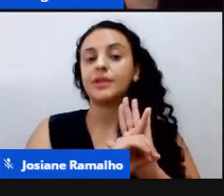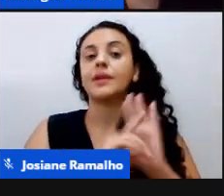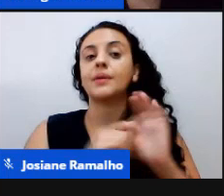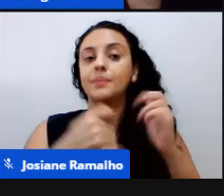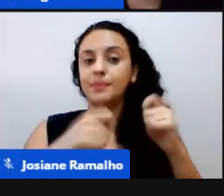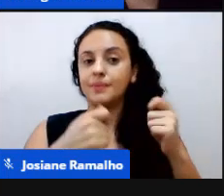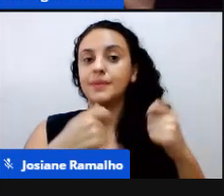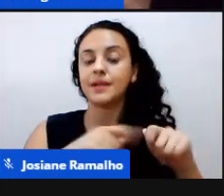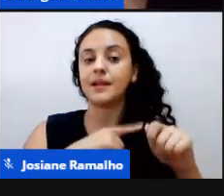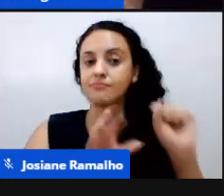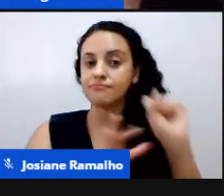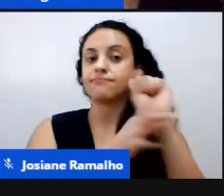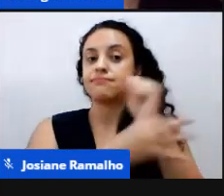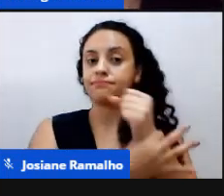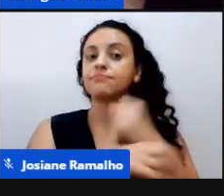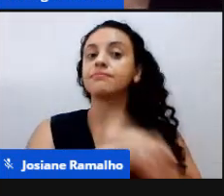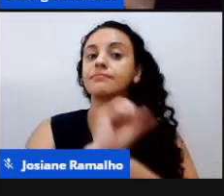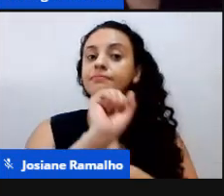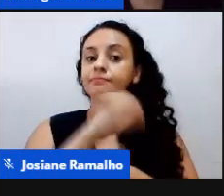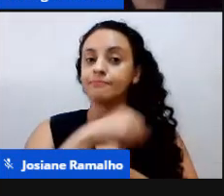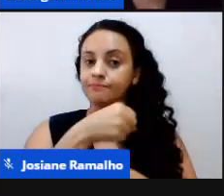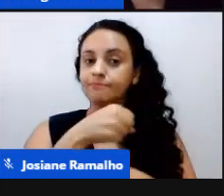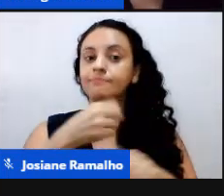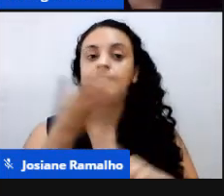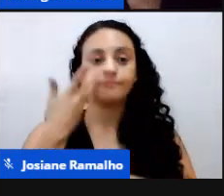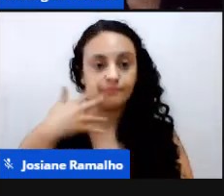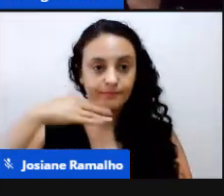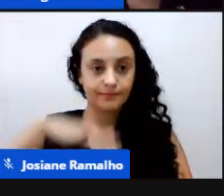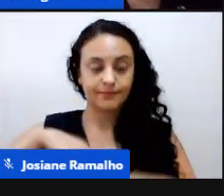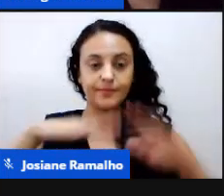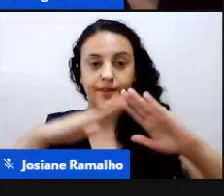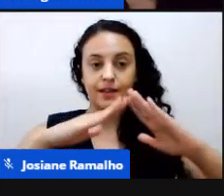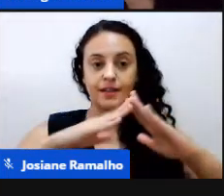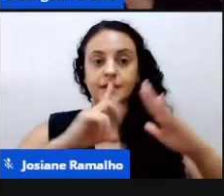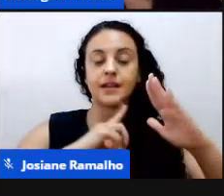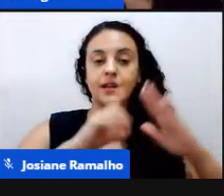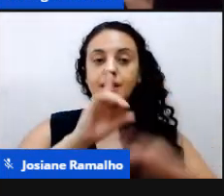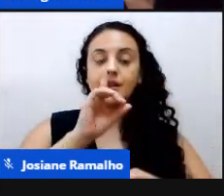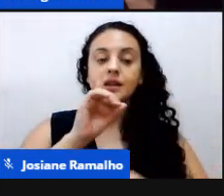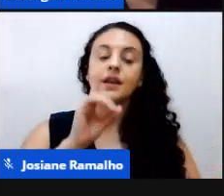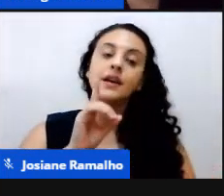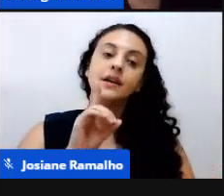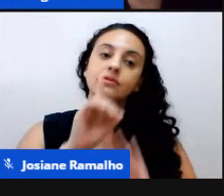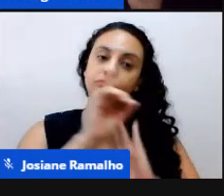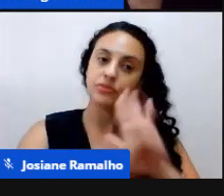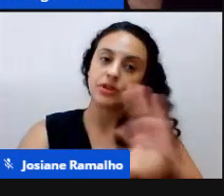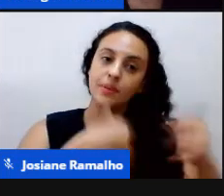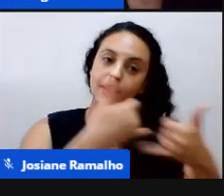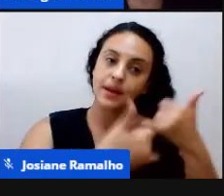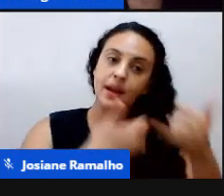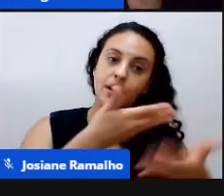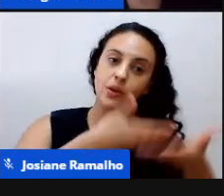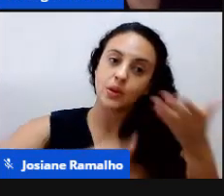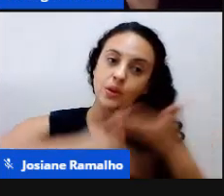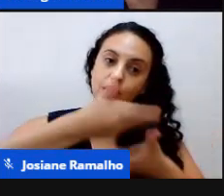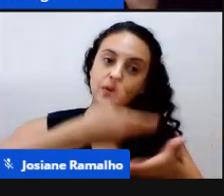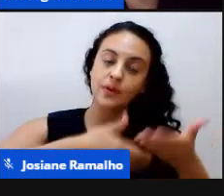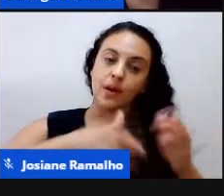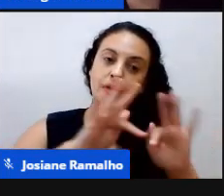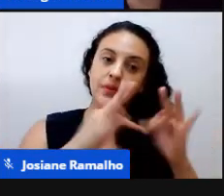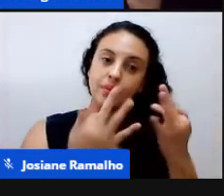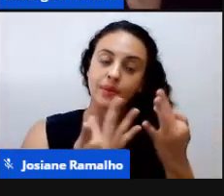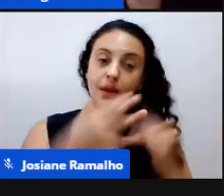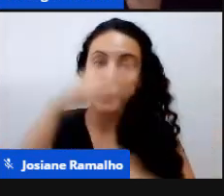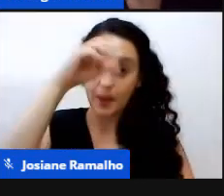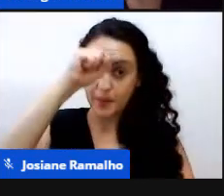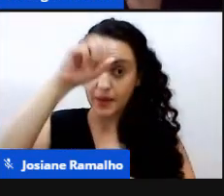essa criança, mesmo estando em casa, ela vai ter direito a brincar, ela vai ter direito a conviver com seus familiares, a